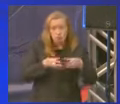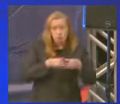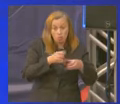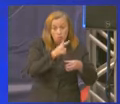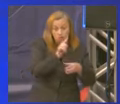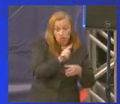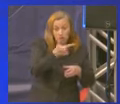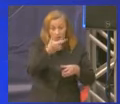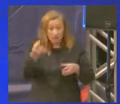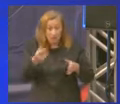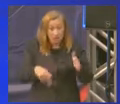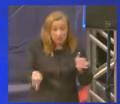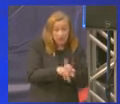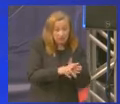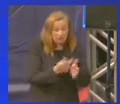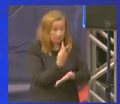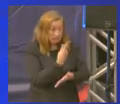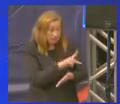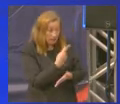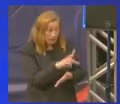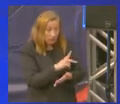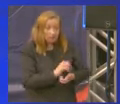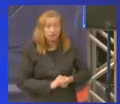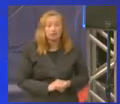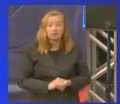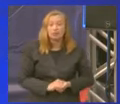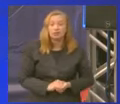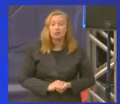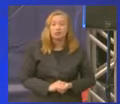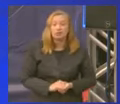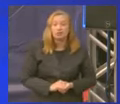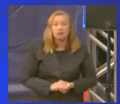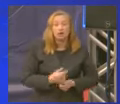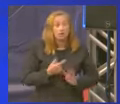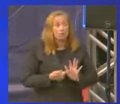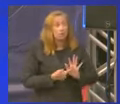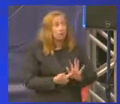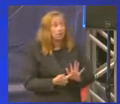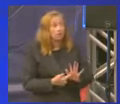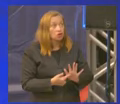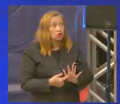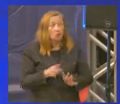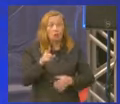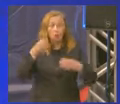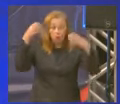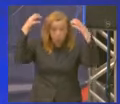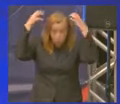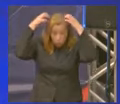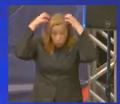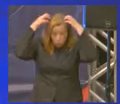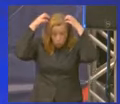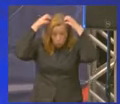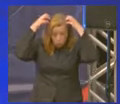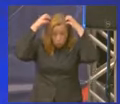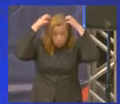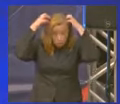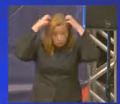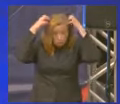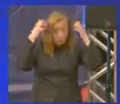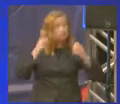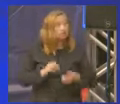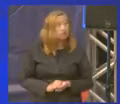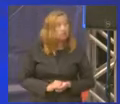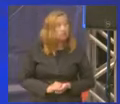Tá? Eu gosto dessa imagem aí da The Economist, que bota o ursinho russo no colo do panda chinês, dois países que fazem parte do